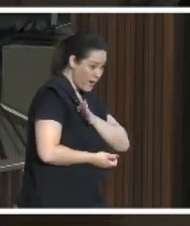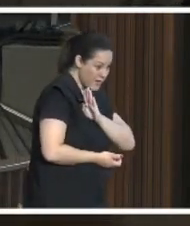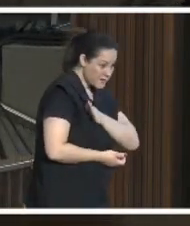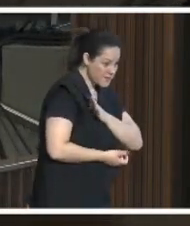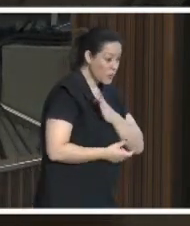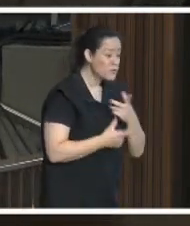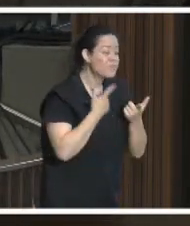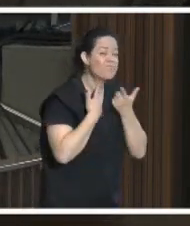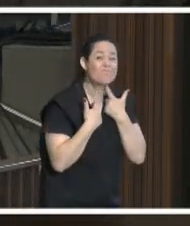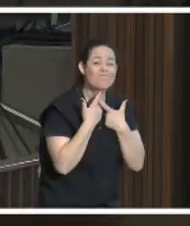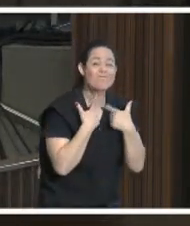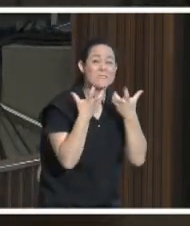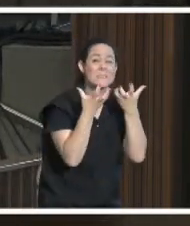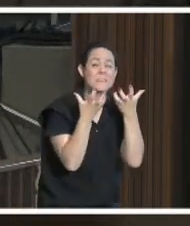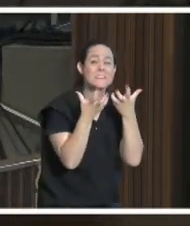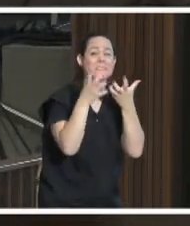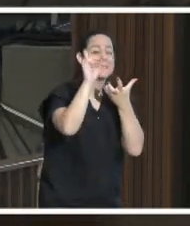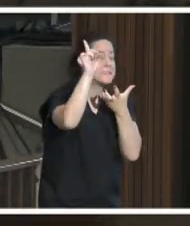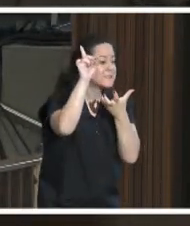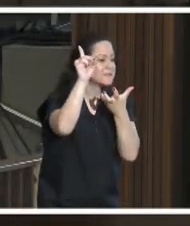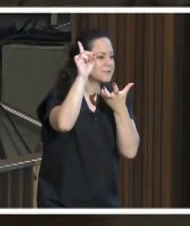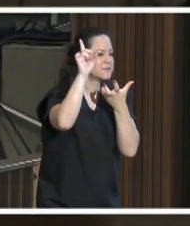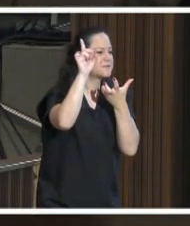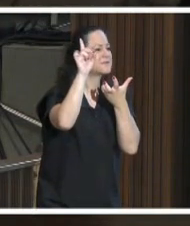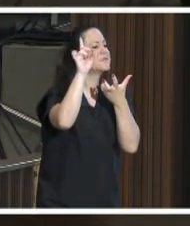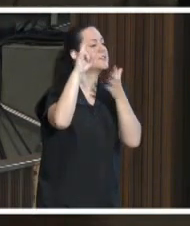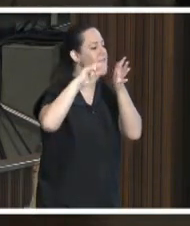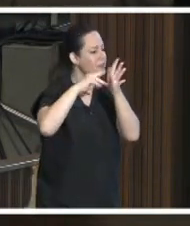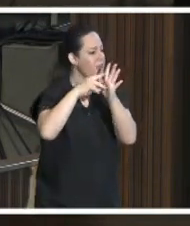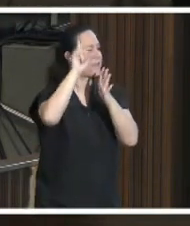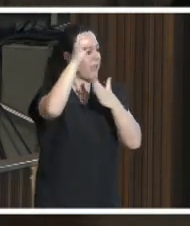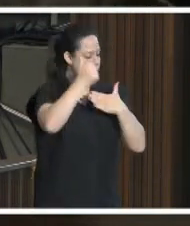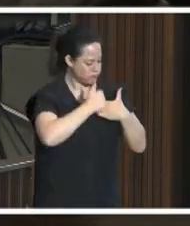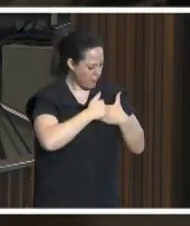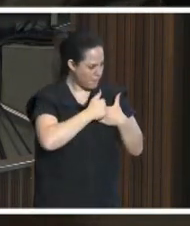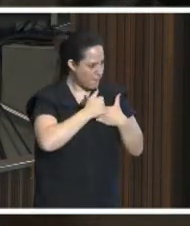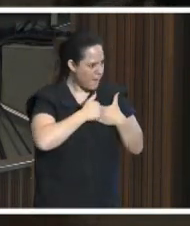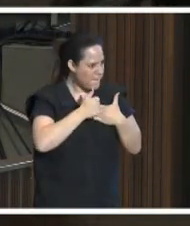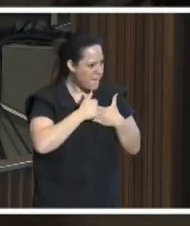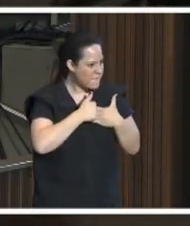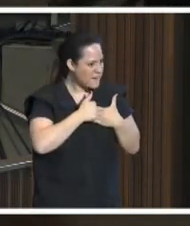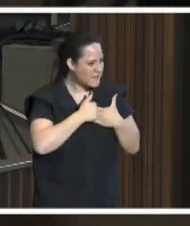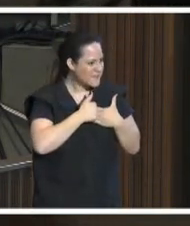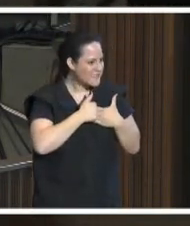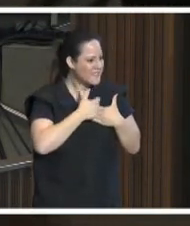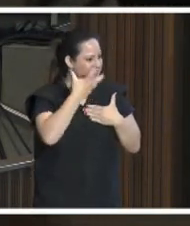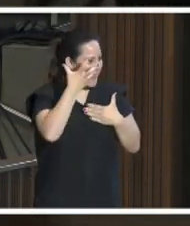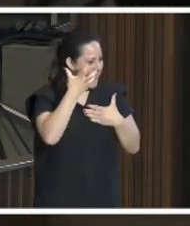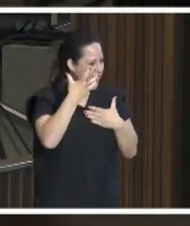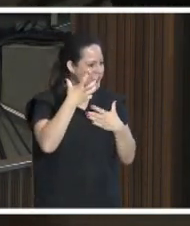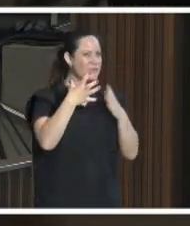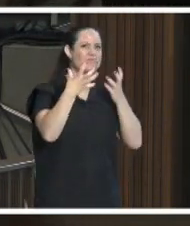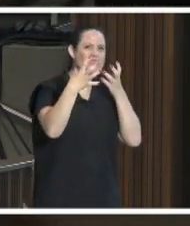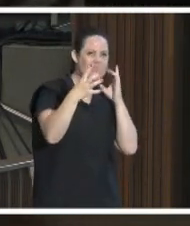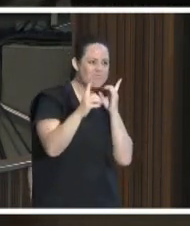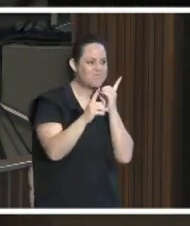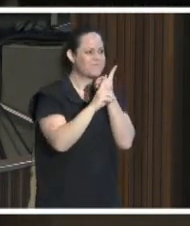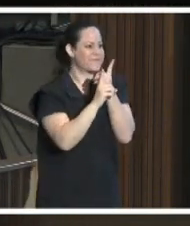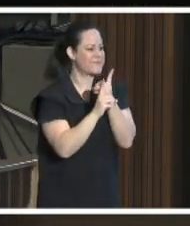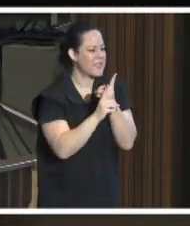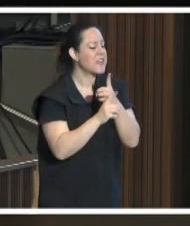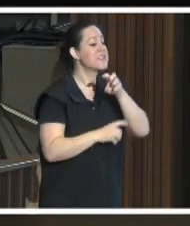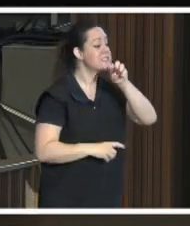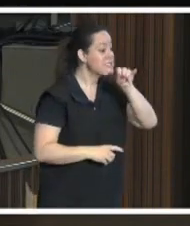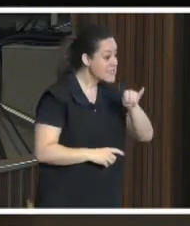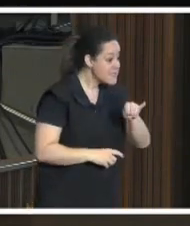de Deus, é porque Deus está batendo a porta do seu coração e buscando você. E se